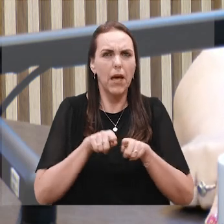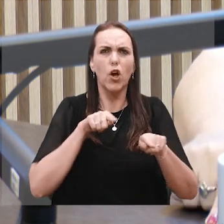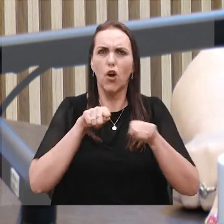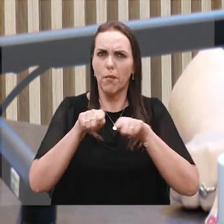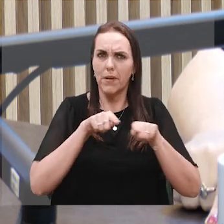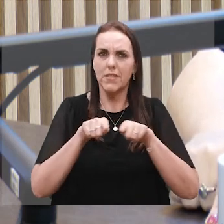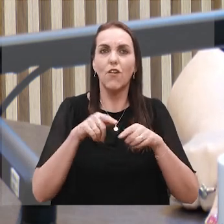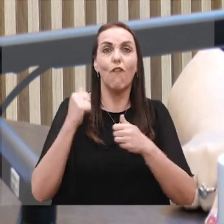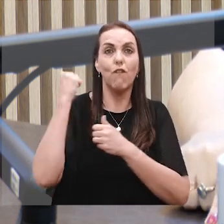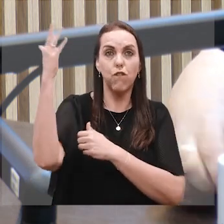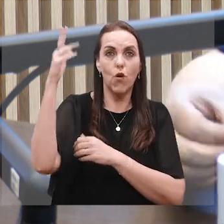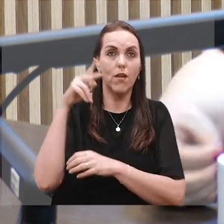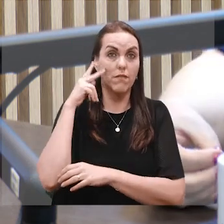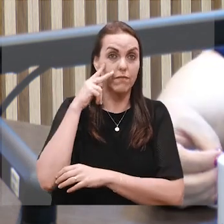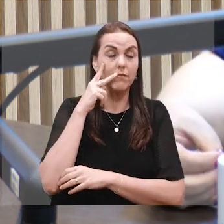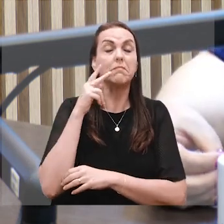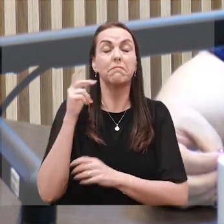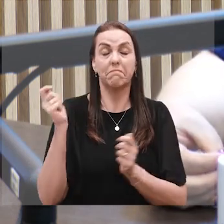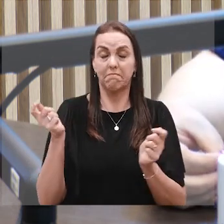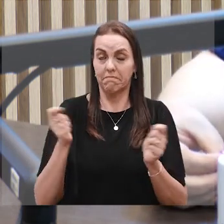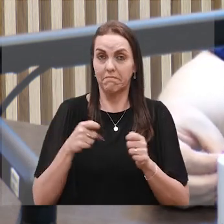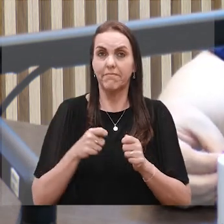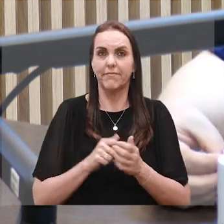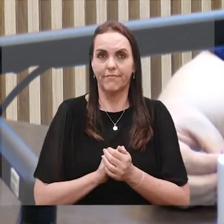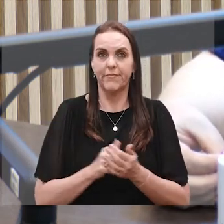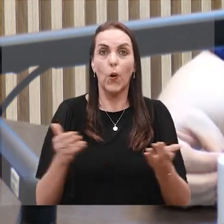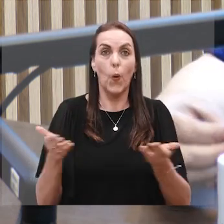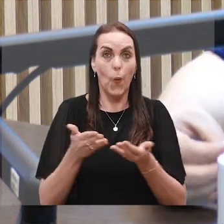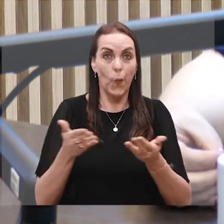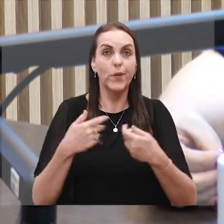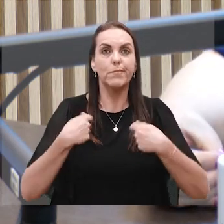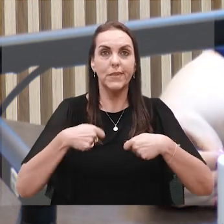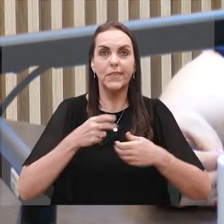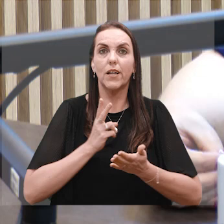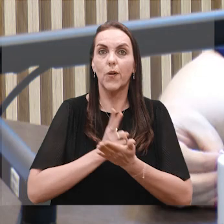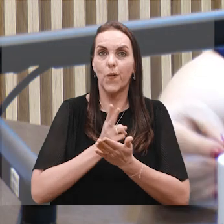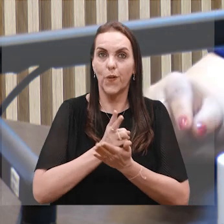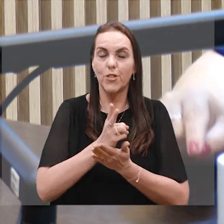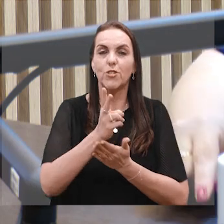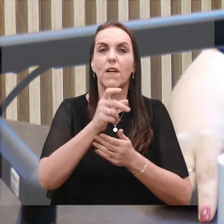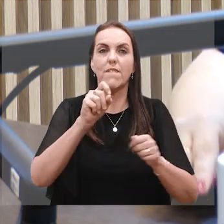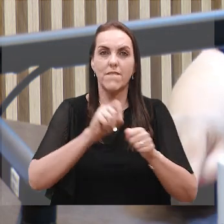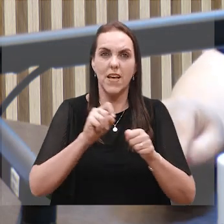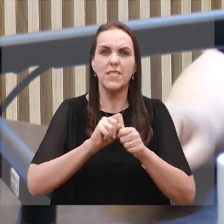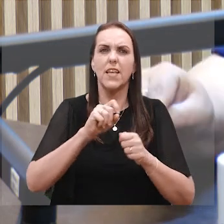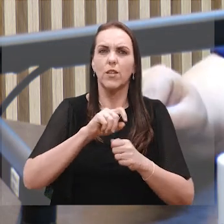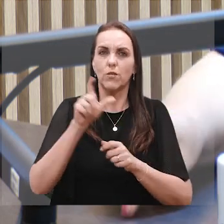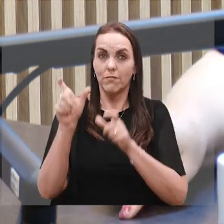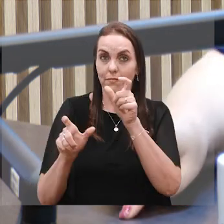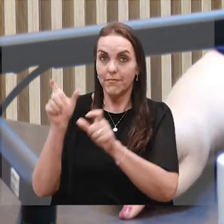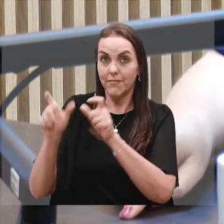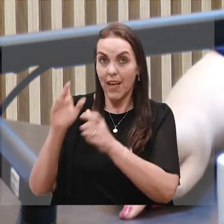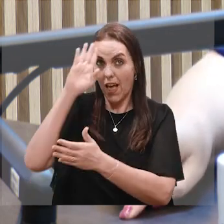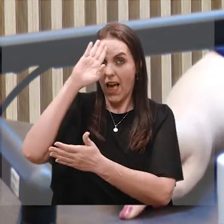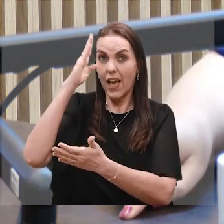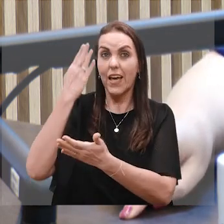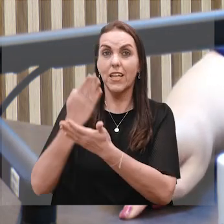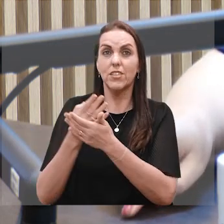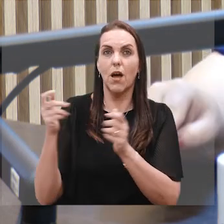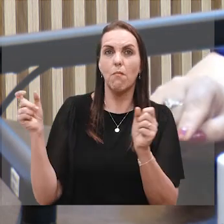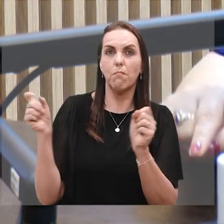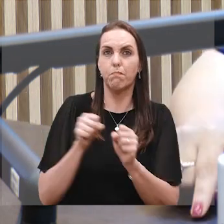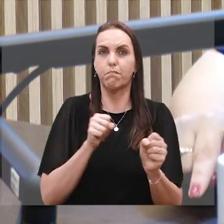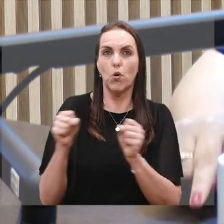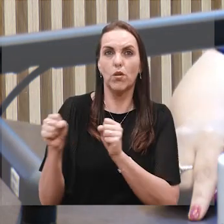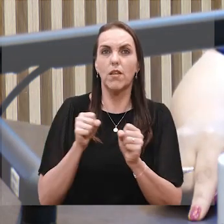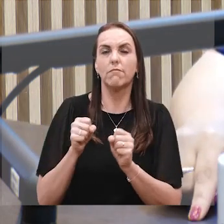competir, sim, com o vinho de fora. Hoje, a gente precisa continuar fazendo eles acreditarem no potencial